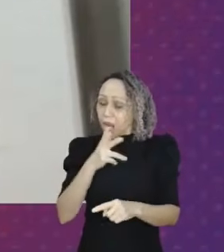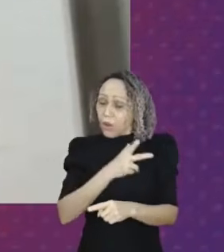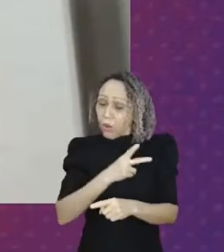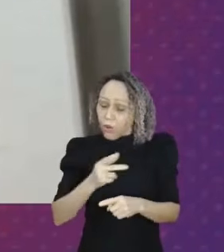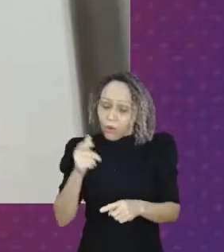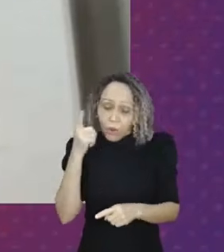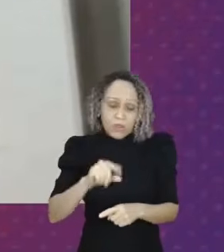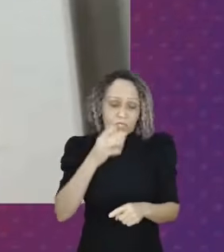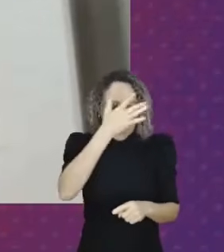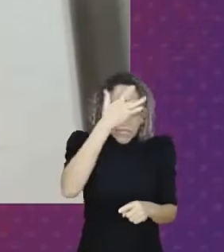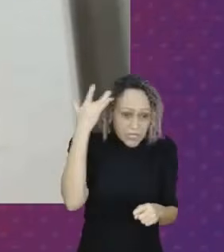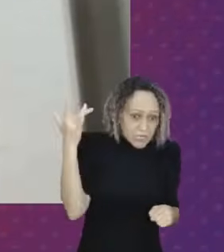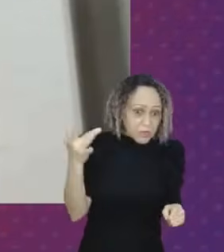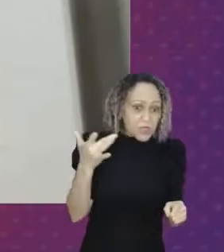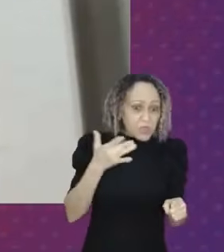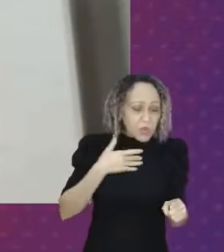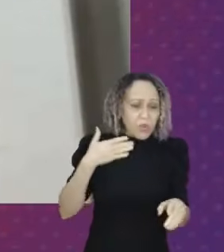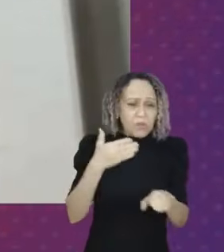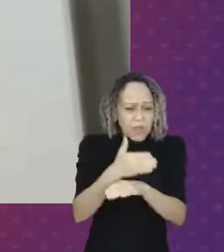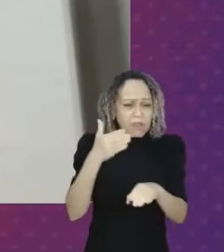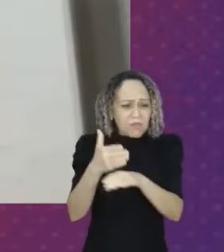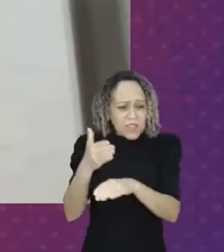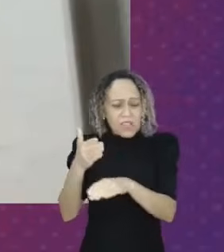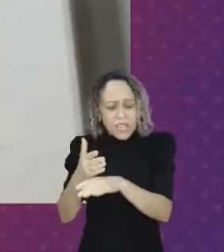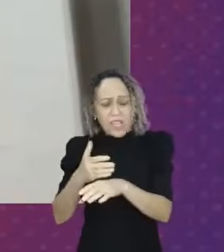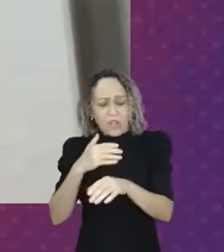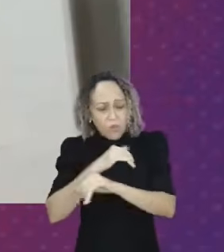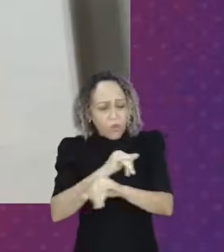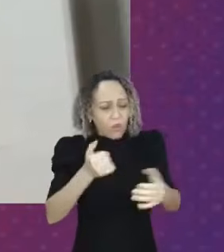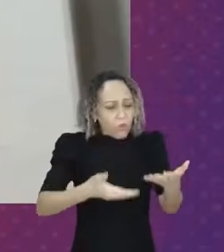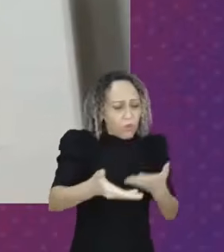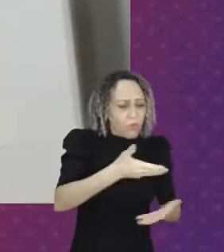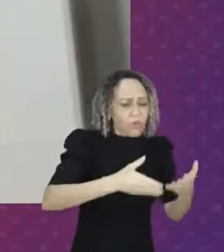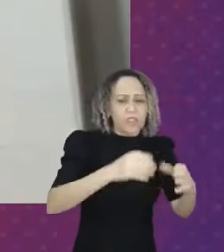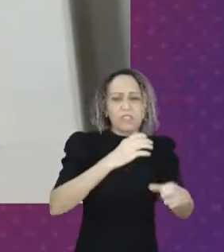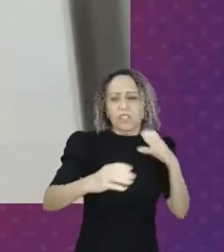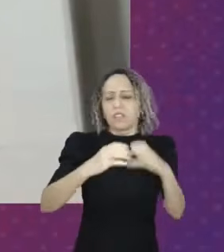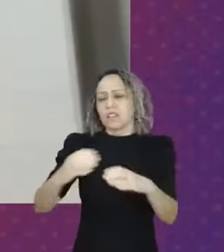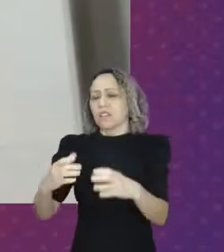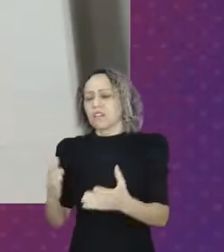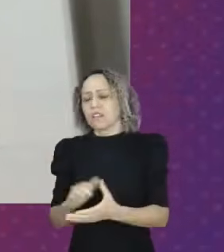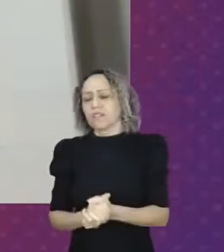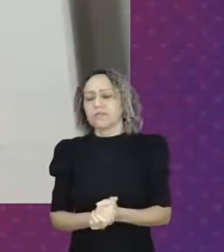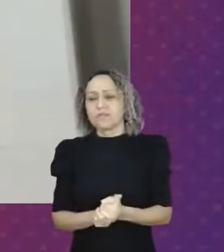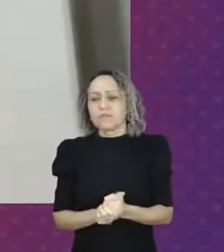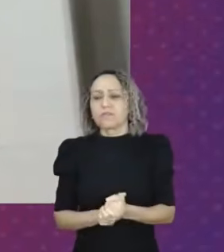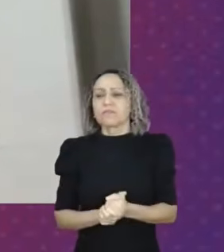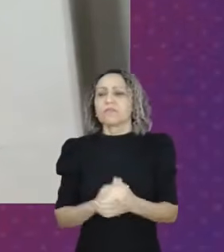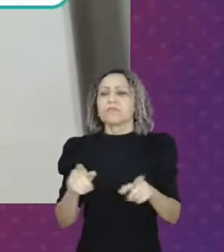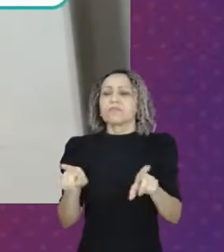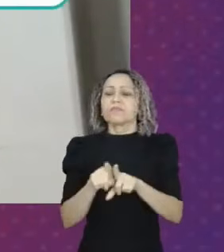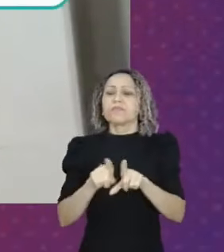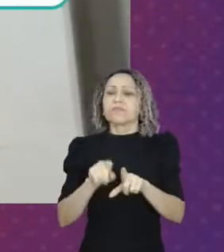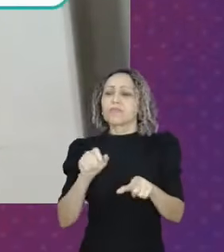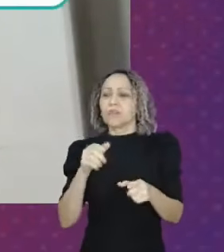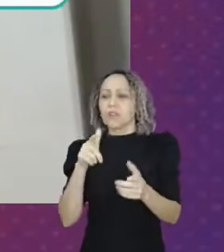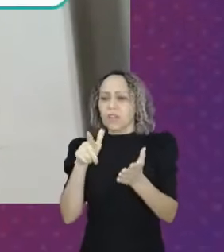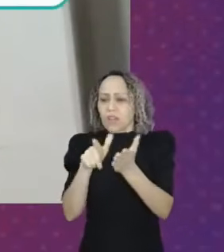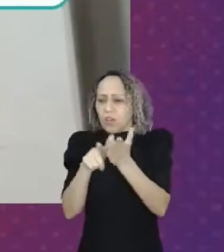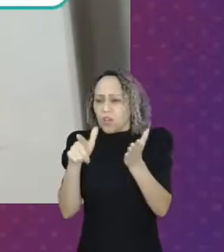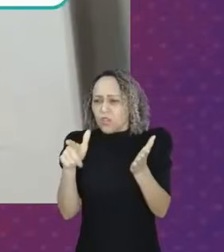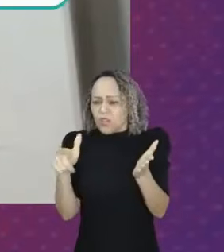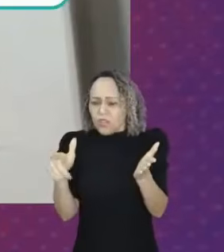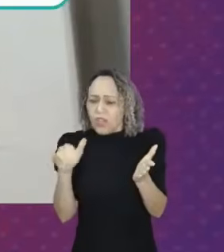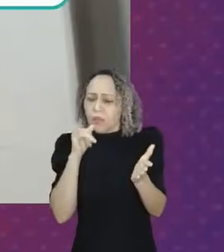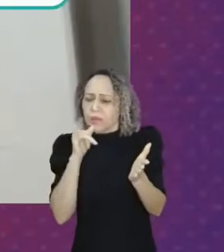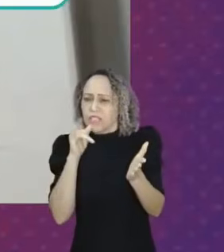também pensando nisso. Agora, a melhor alternativa que nós encontramos e que também nos coloca em contato com o povo, jornalzinho de prestação